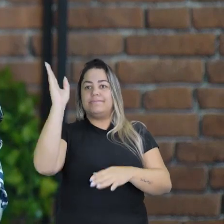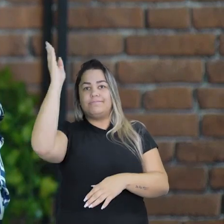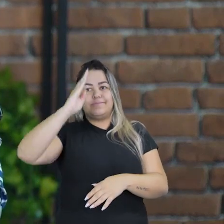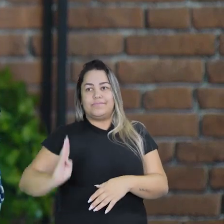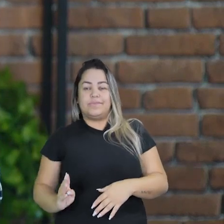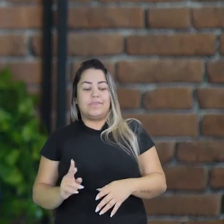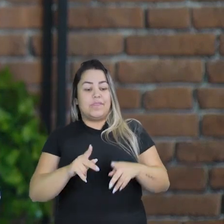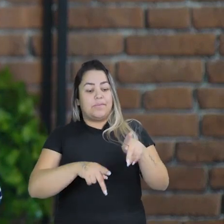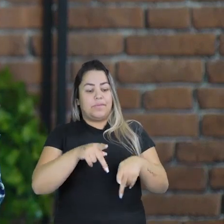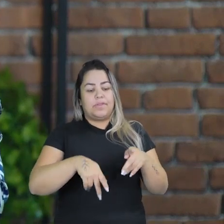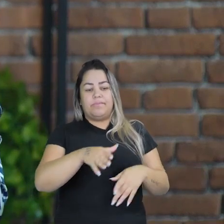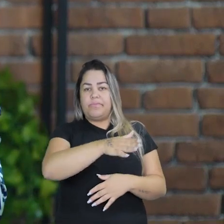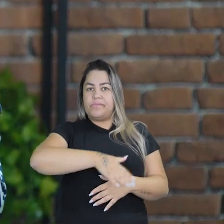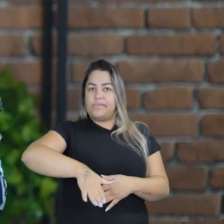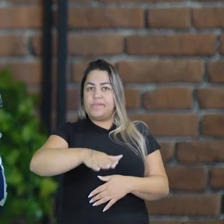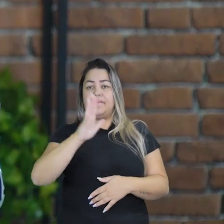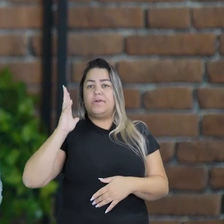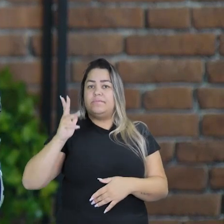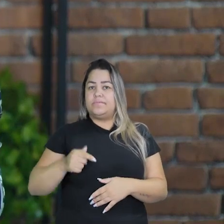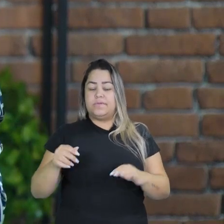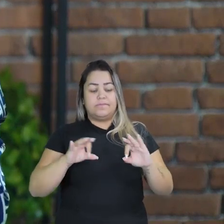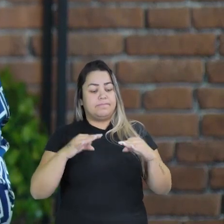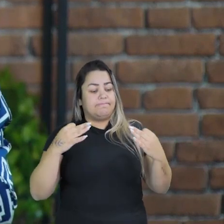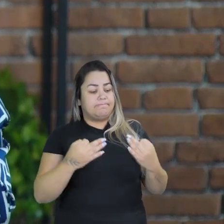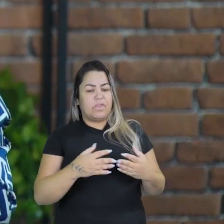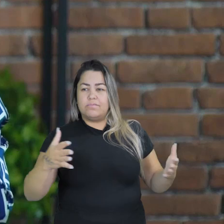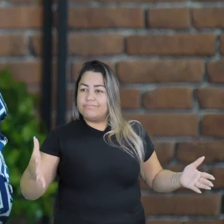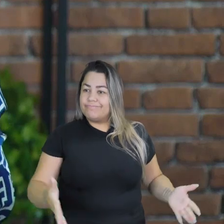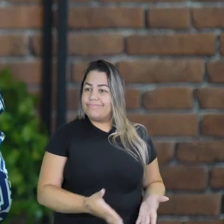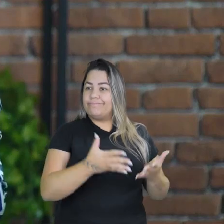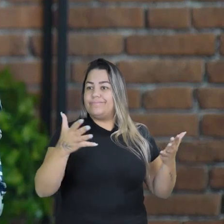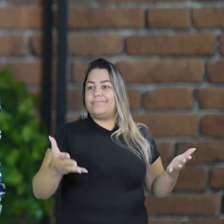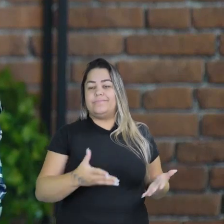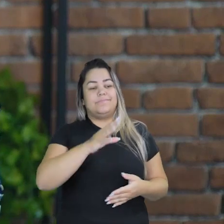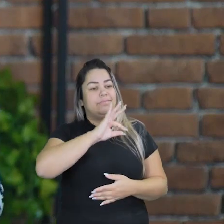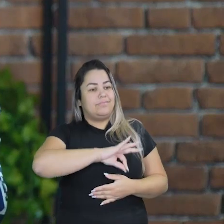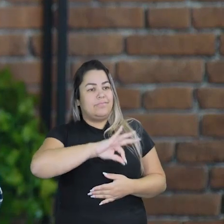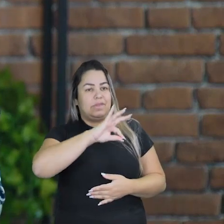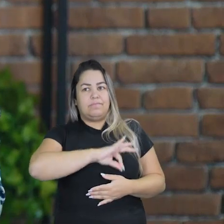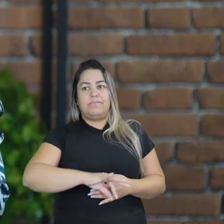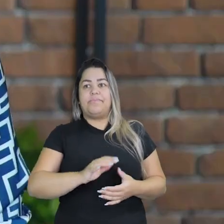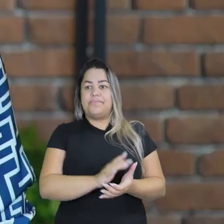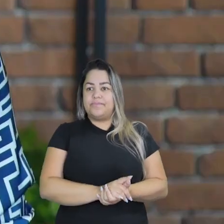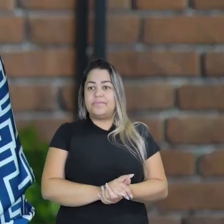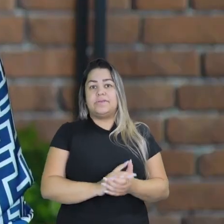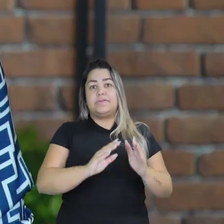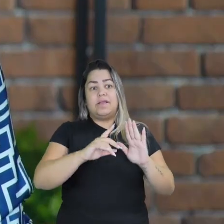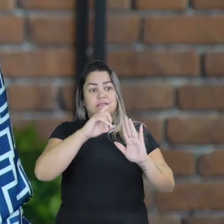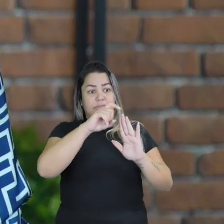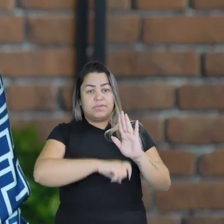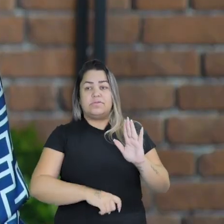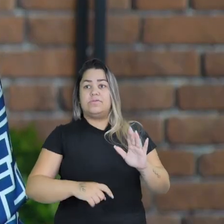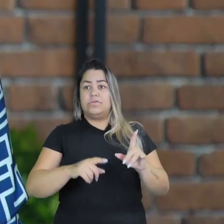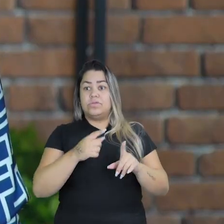renda do Brasil, a renda da população, através do Bolsa Família turbinado, do aumento real do salário mínimo, da desoneração